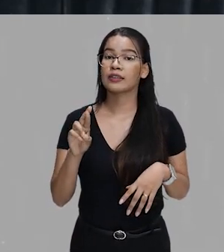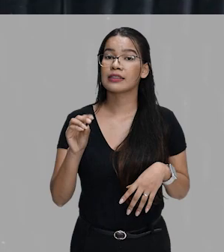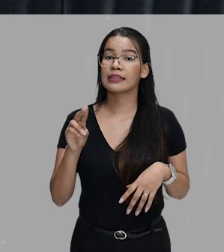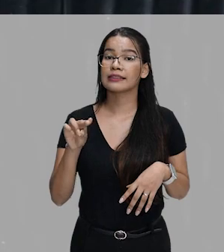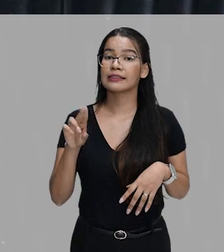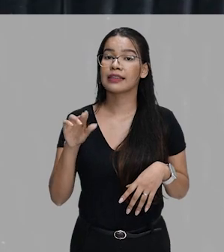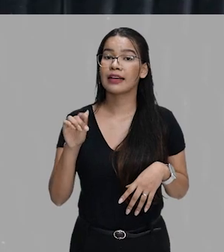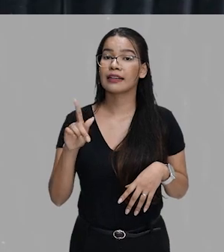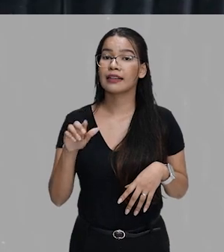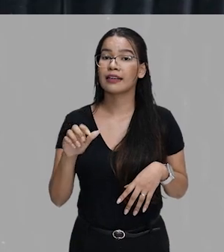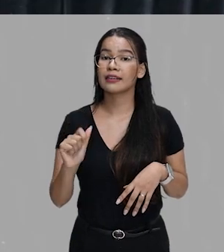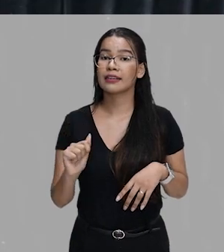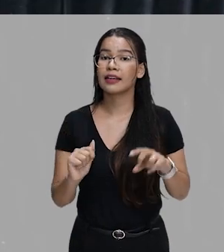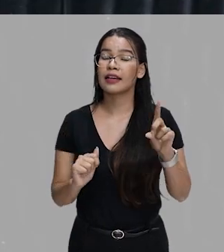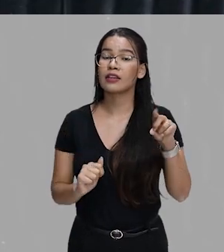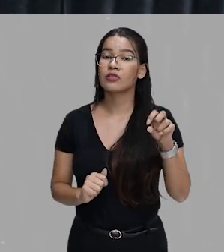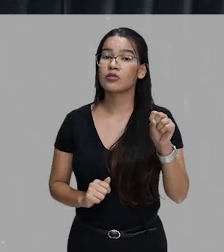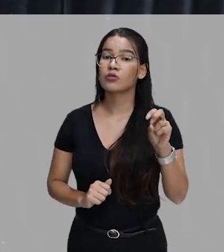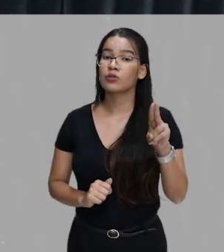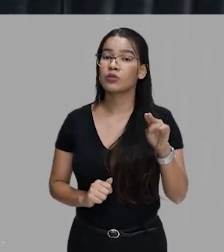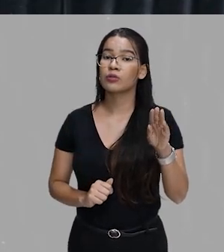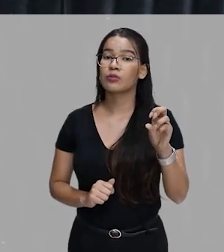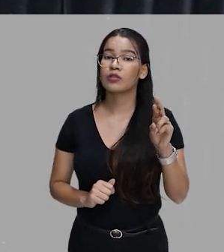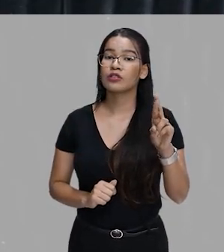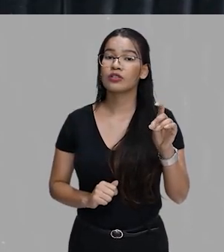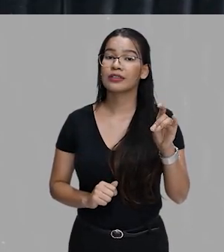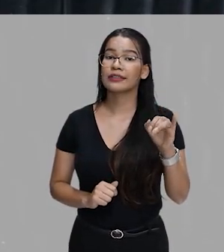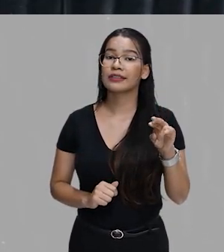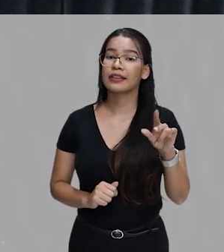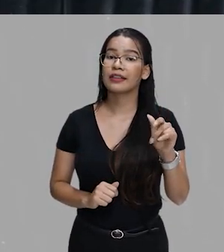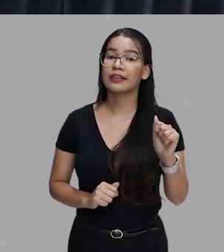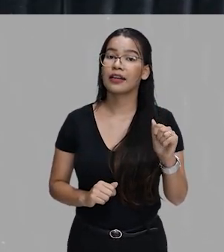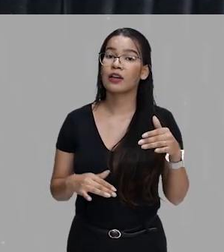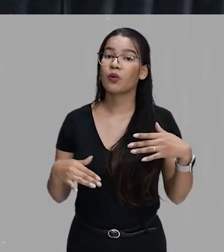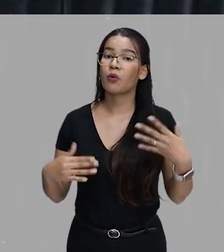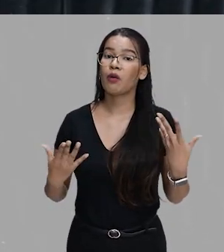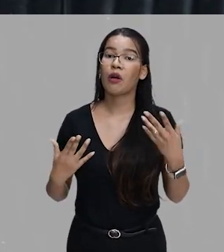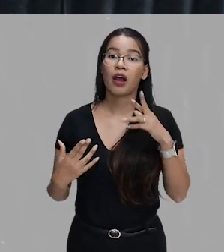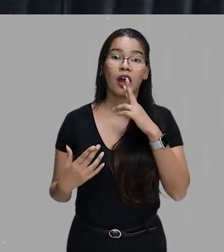bom? Qual é a resposta? Analisa aí.